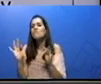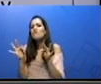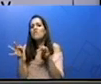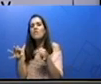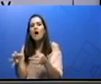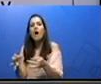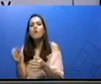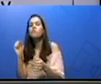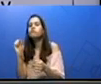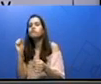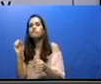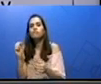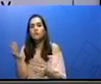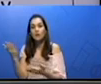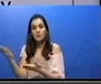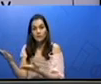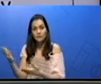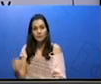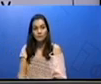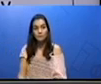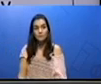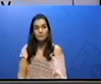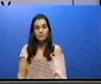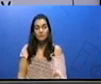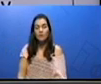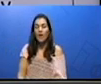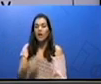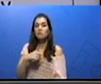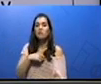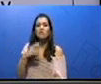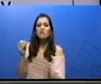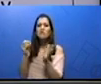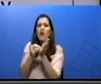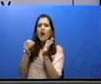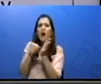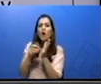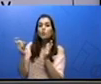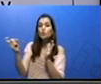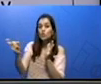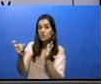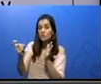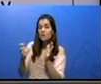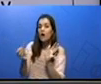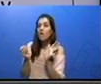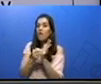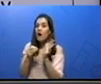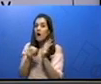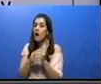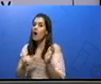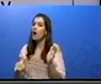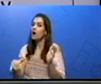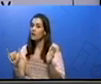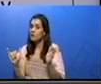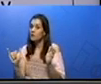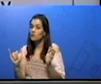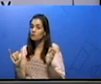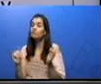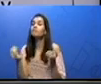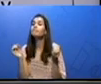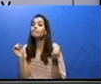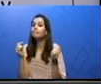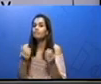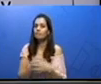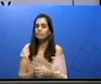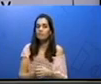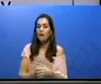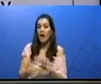várias situações, né, vários elementos faltantes que a gente vai descobrir no exercício, usando então as